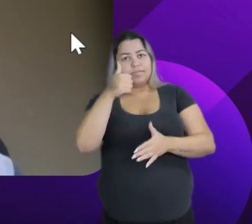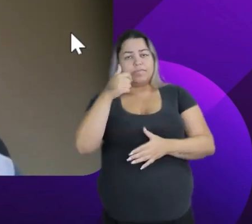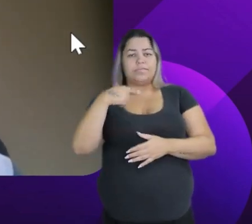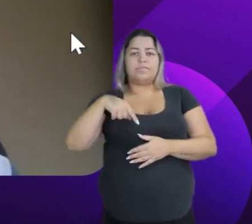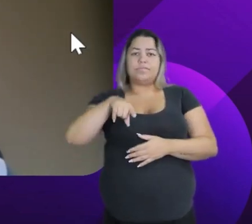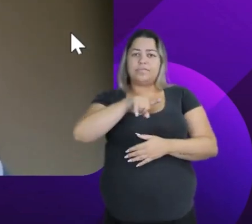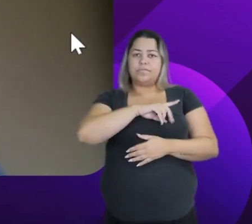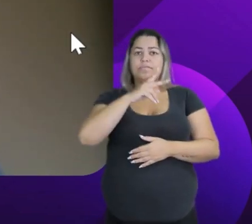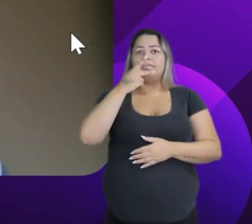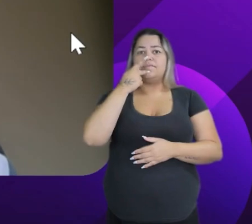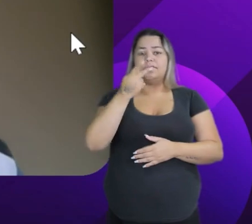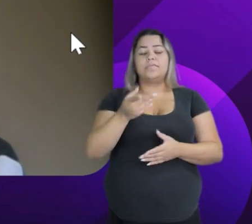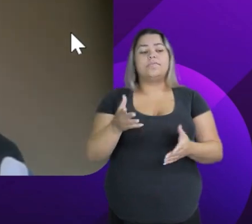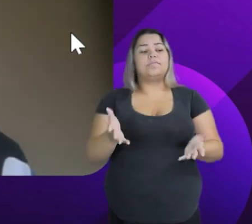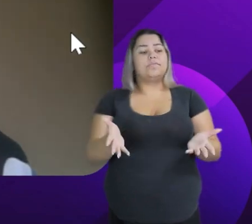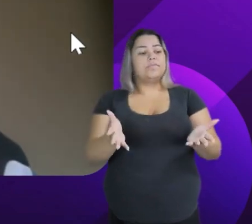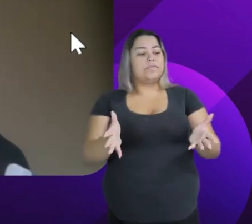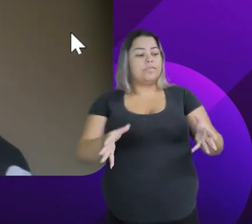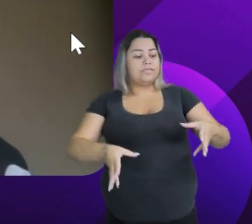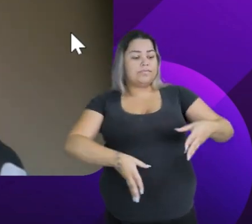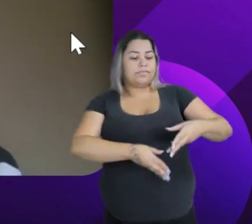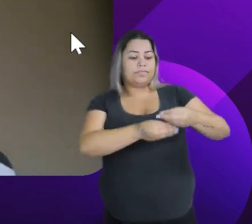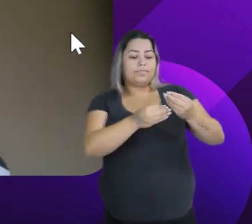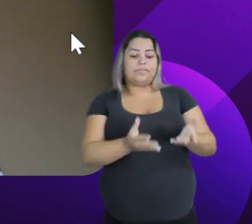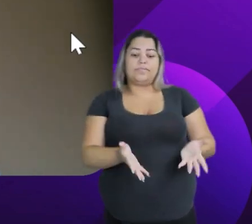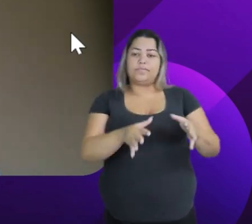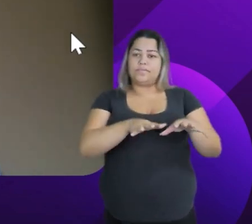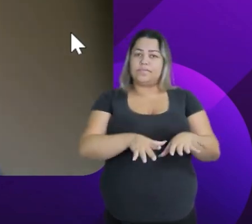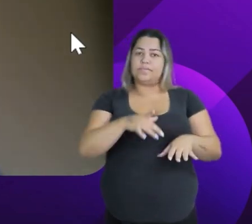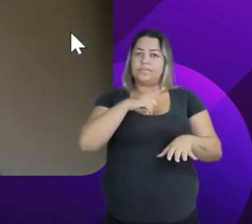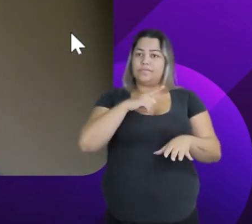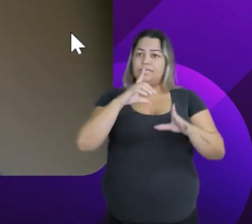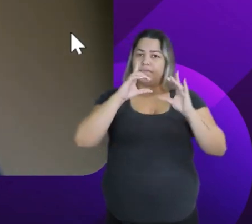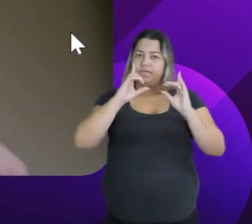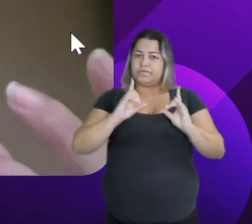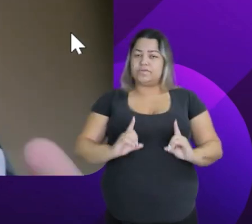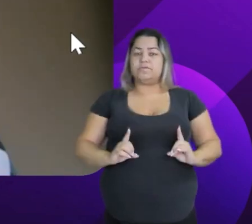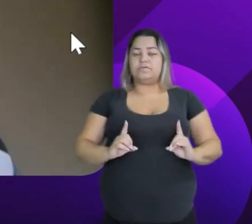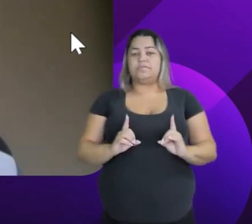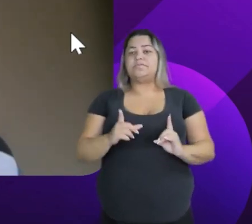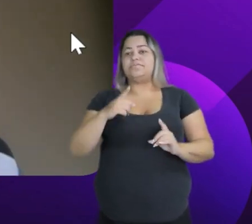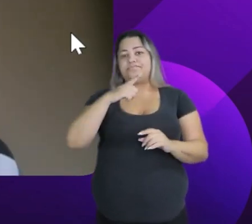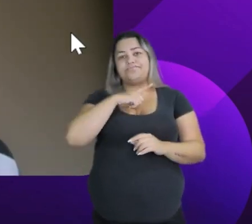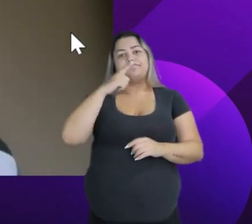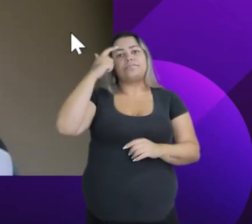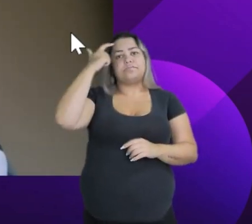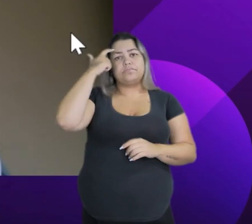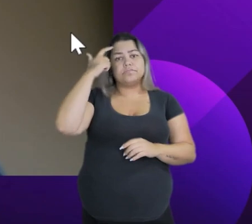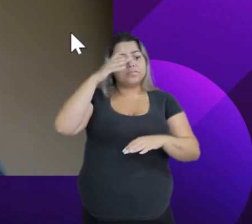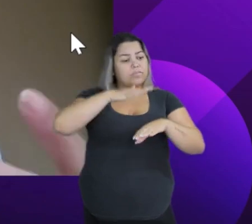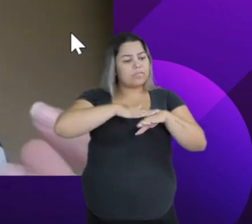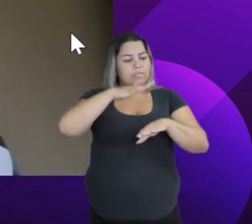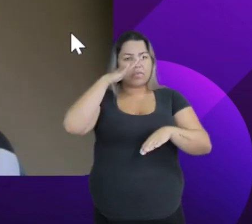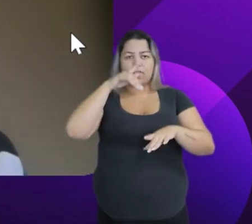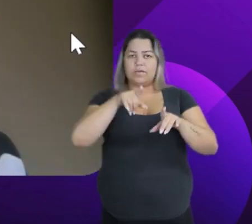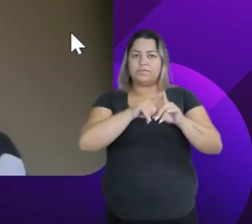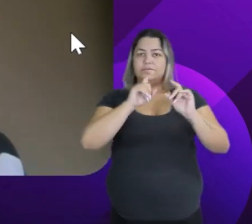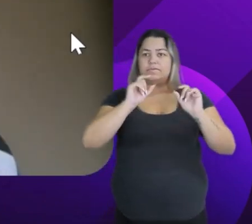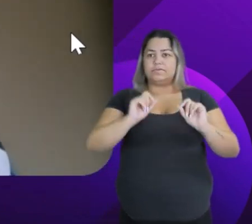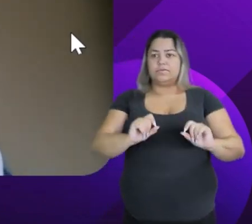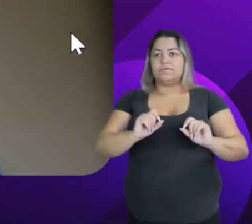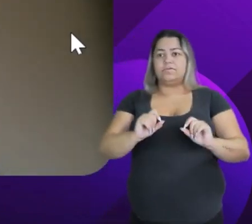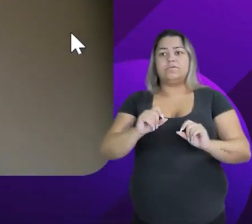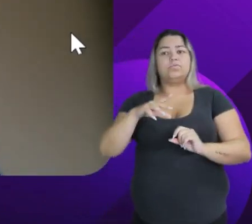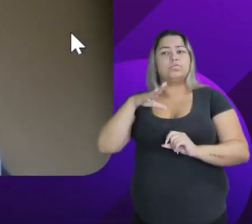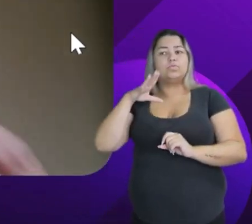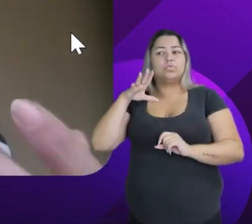de inclusão e acessibilidade para pessoas com deficiências físicas, né? Eu teria que pensar mais dessa questão dos semáforos